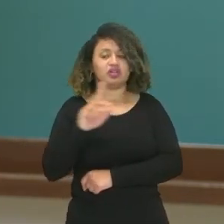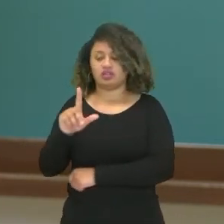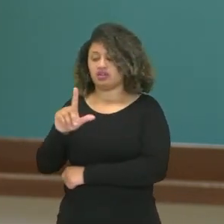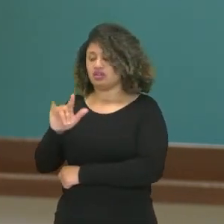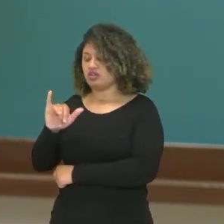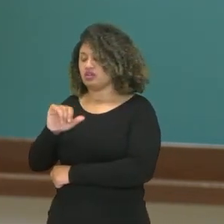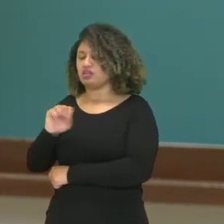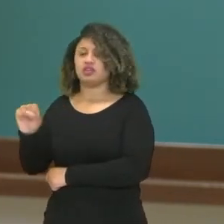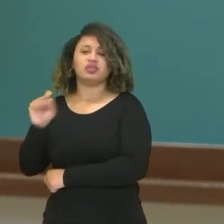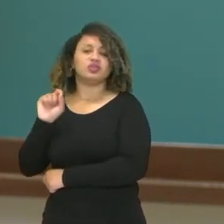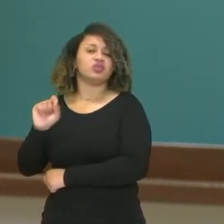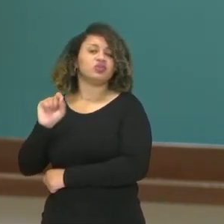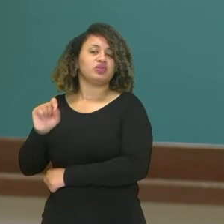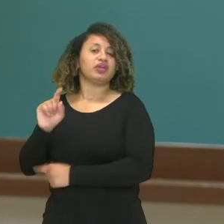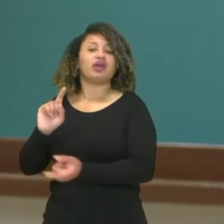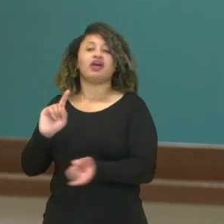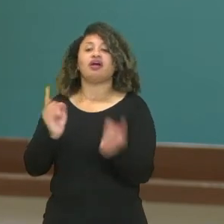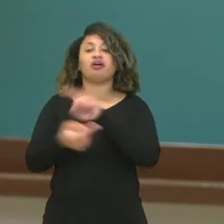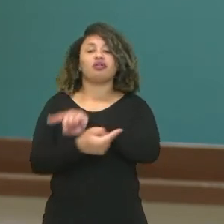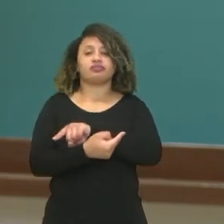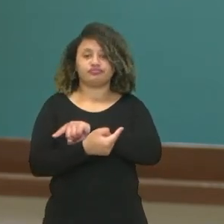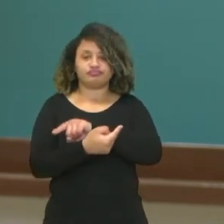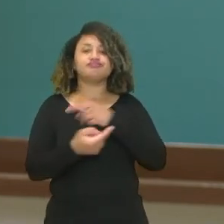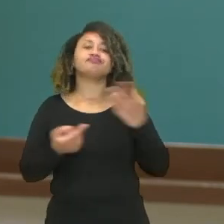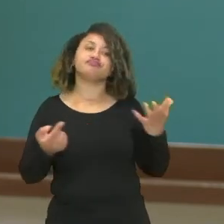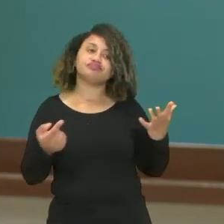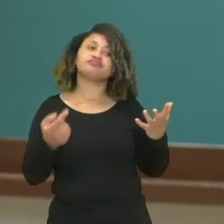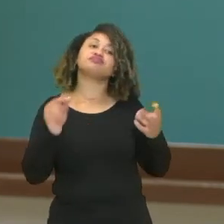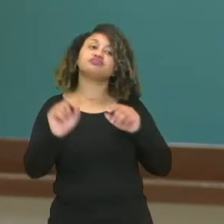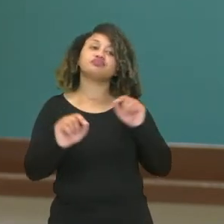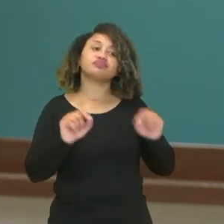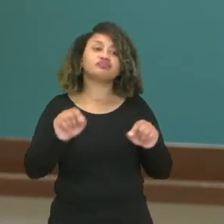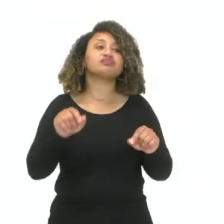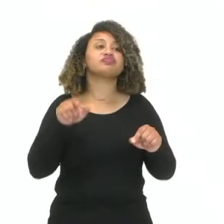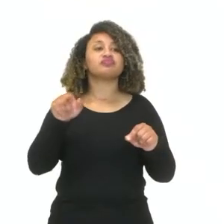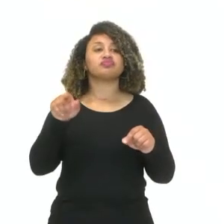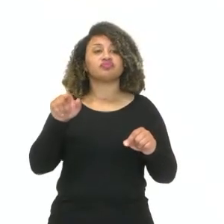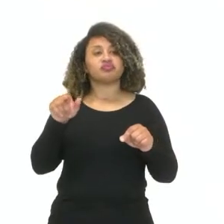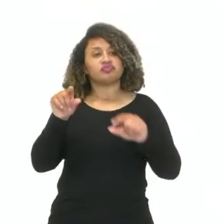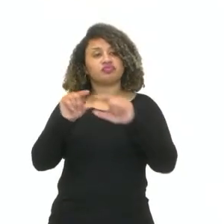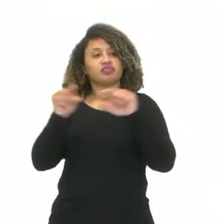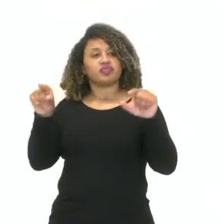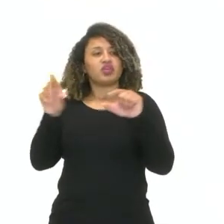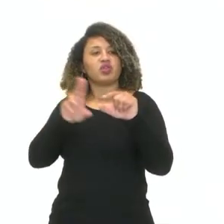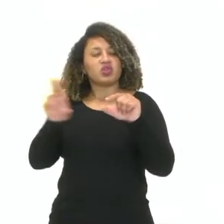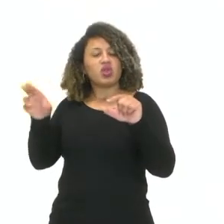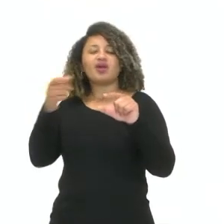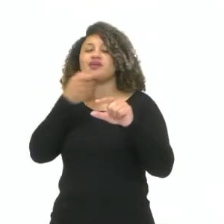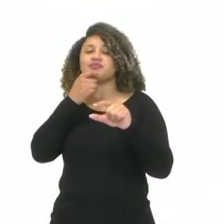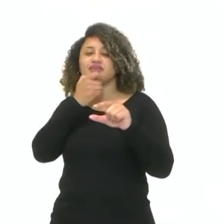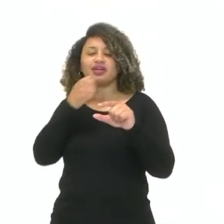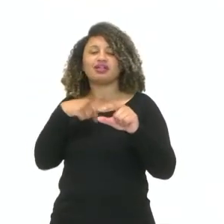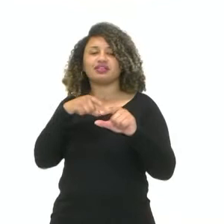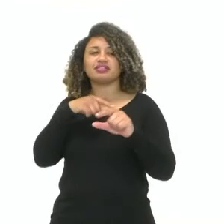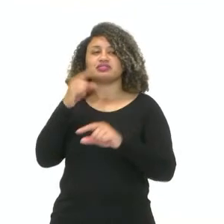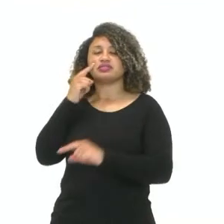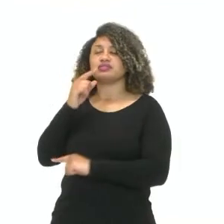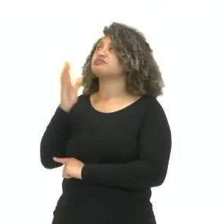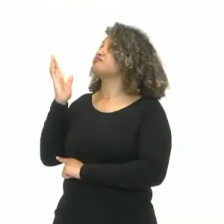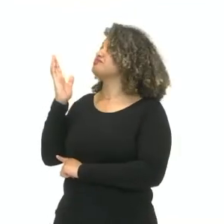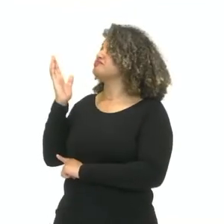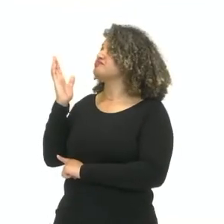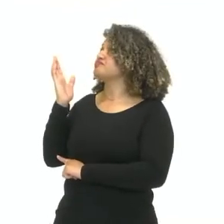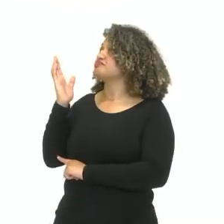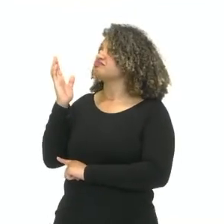Então, o LIS é o inverso do HIIT. Tá? Ele é o Low Intensity Steady State, que é o treino de